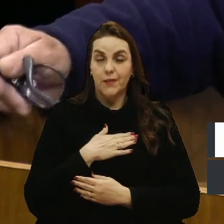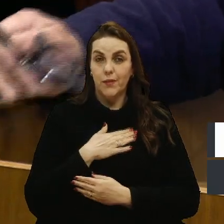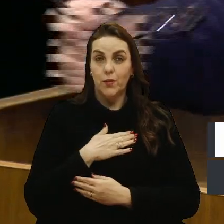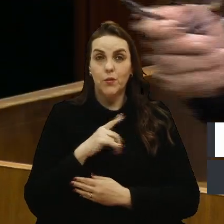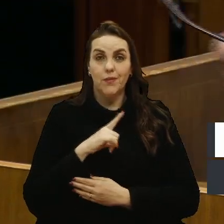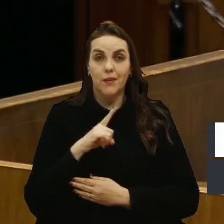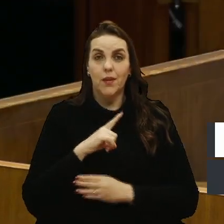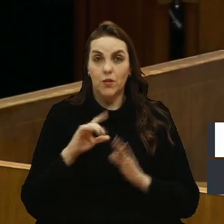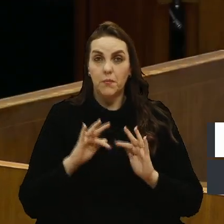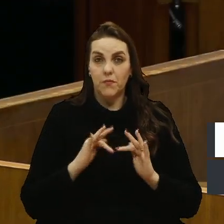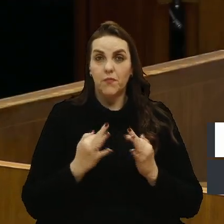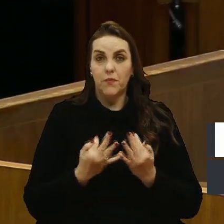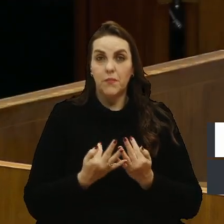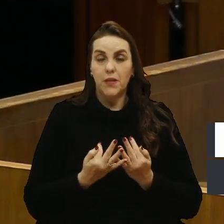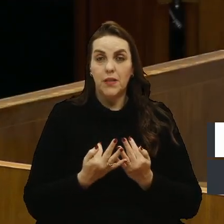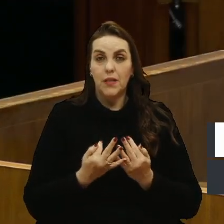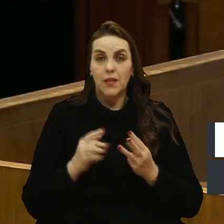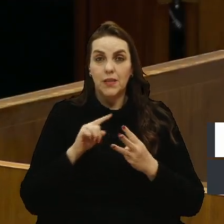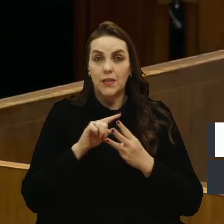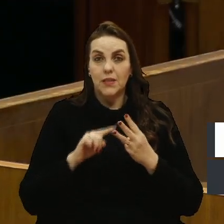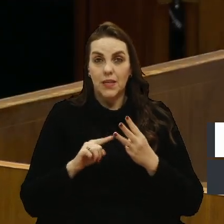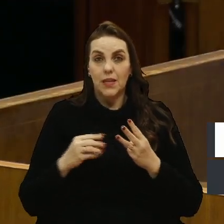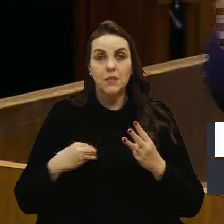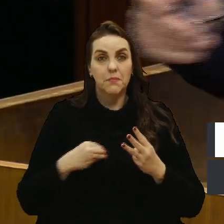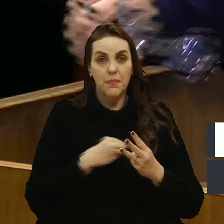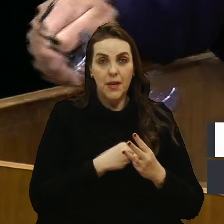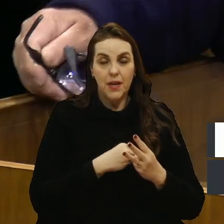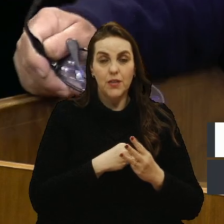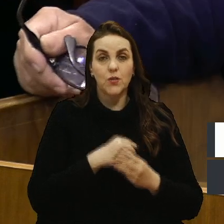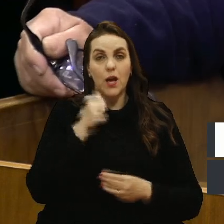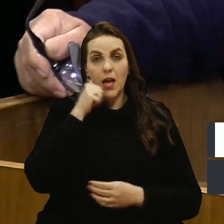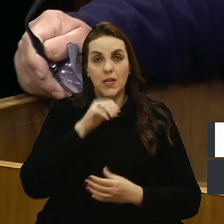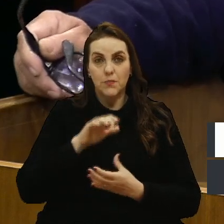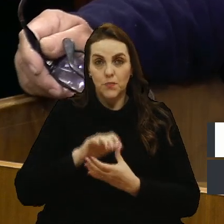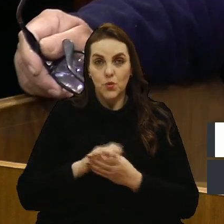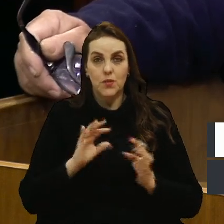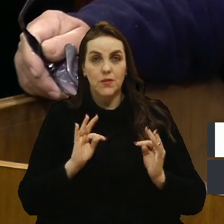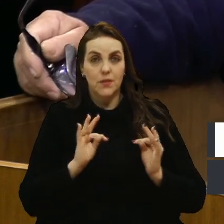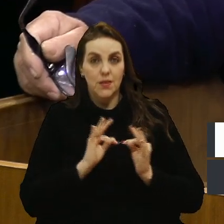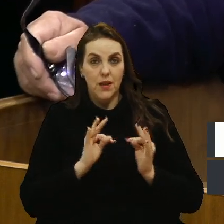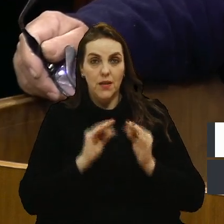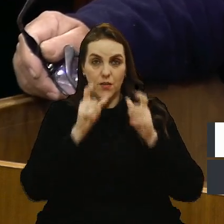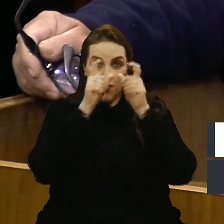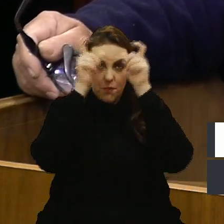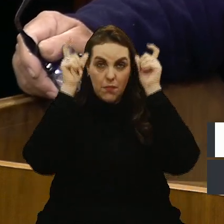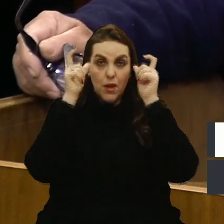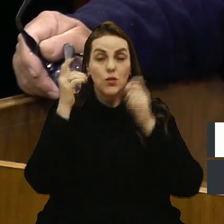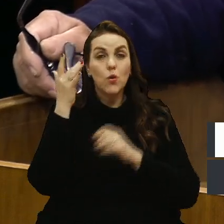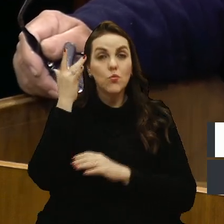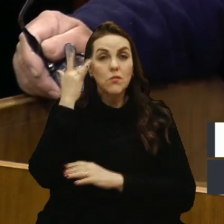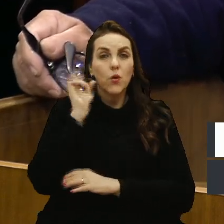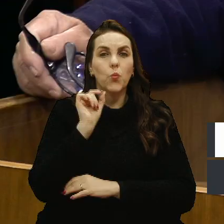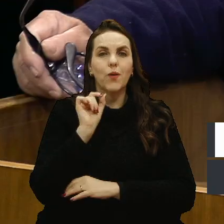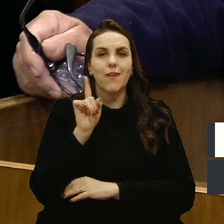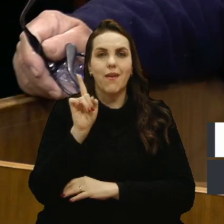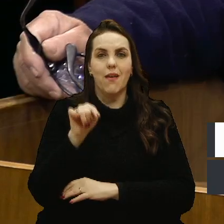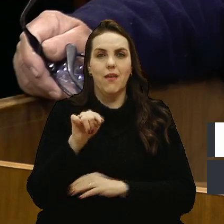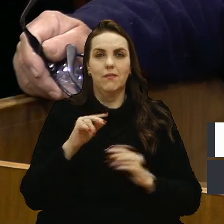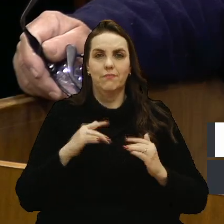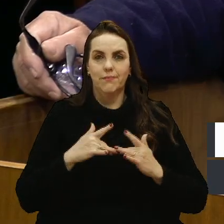na minha família 3 médicos, eu tenho minha esposa que é técnica de enfermagem, eu sei o que é se dedicar para a